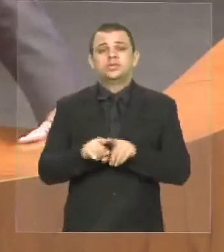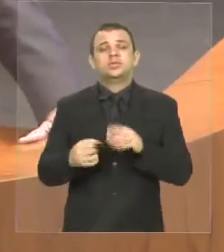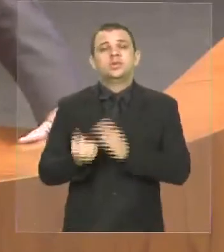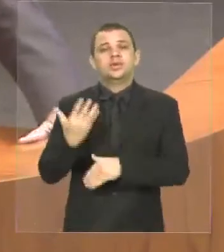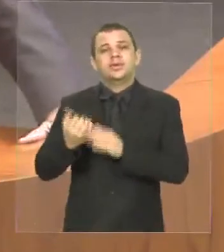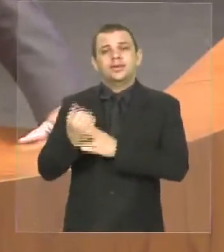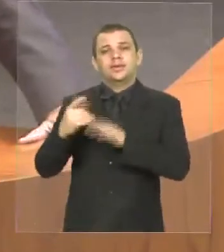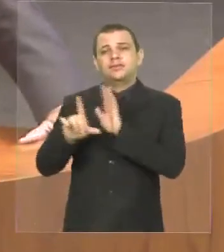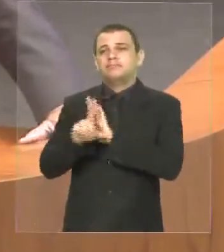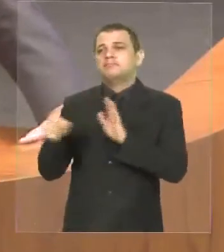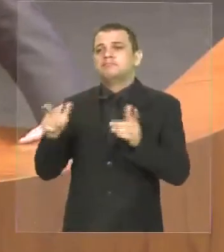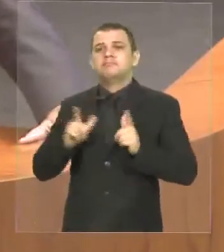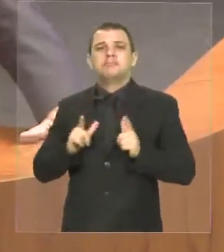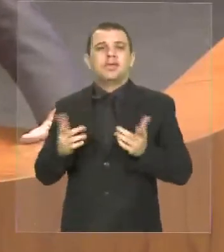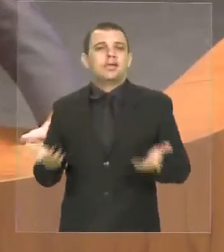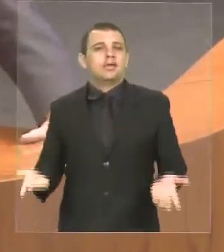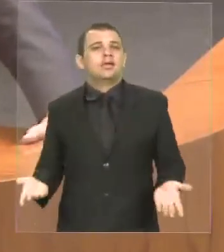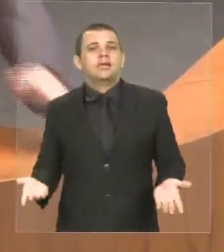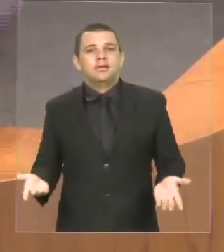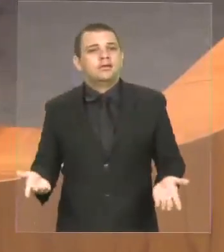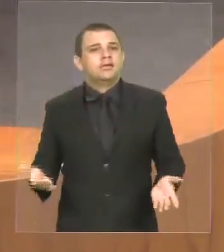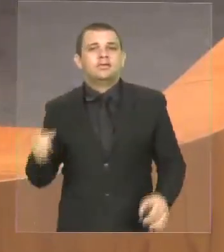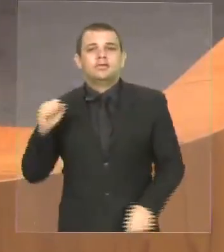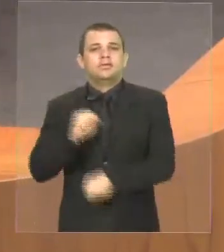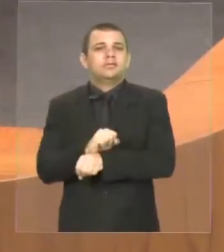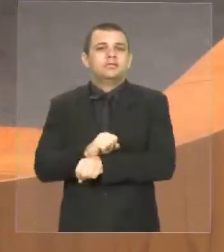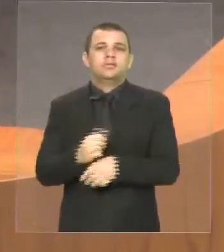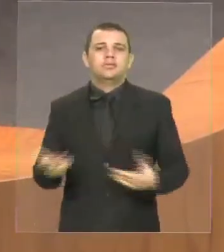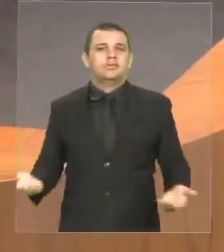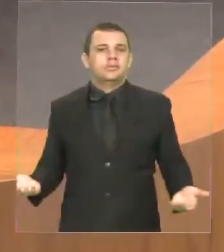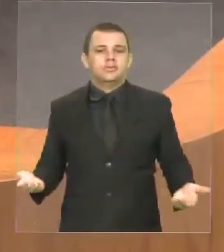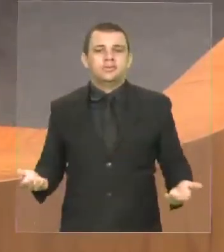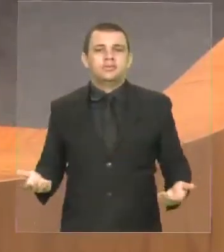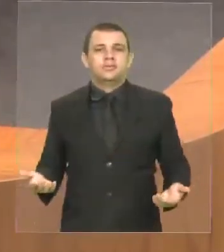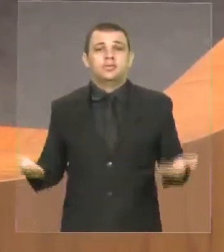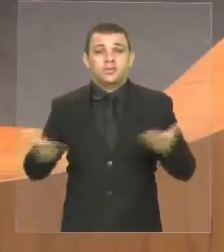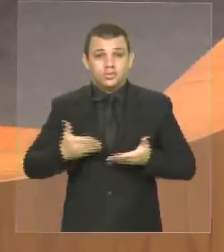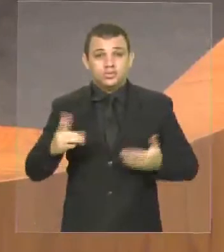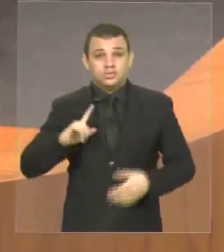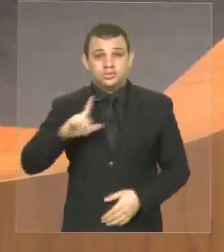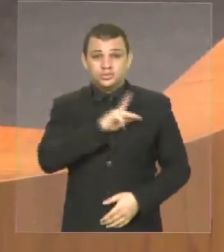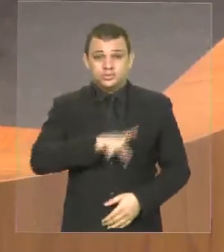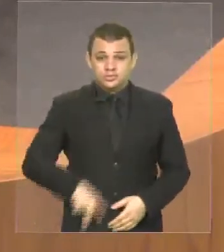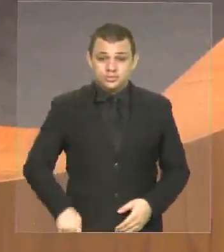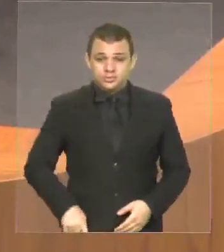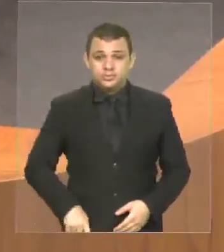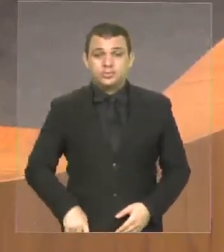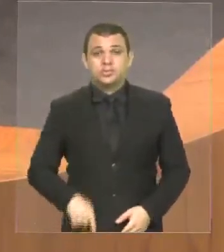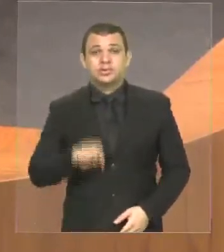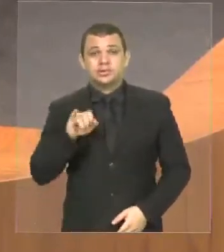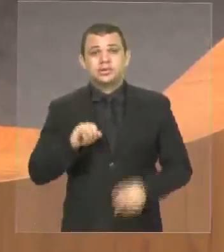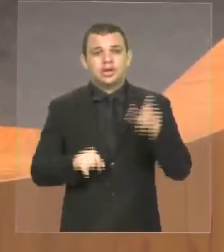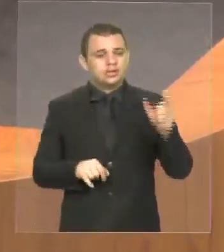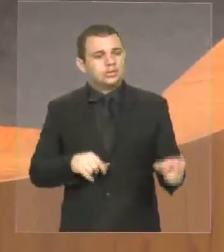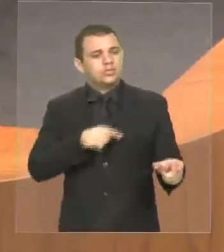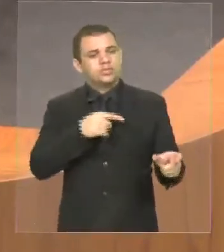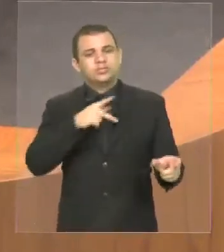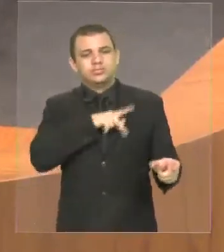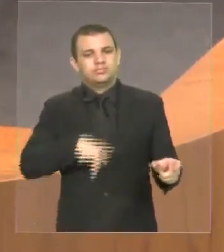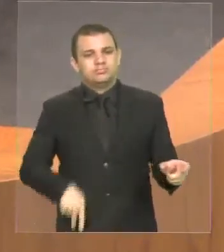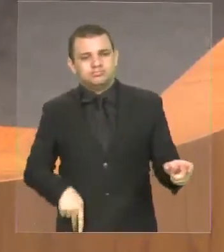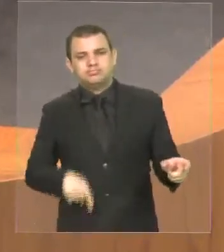faça. Então, hoje nós temos o presidente, se é que aquele presidente A, B ou C não tem as